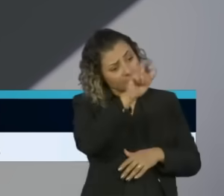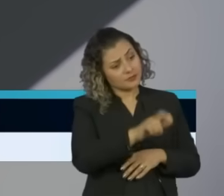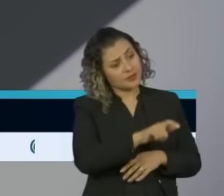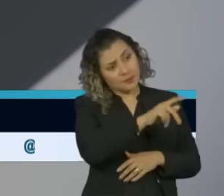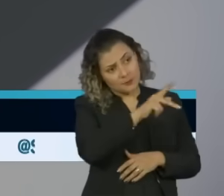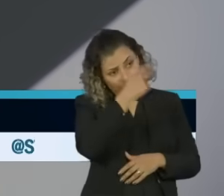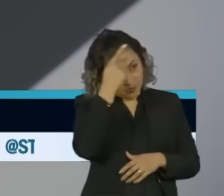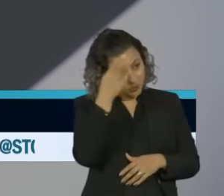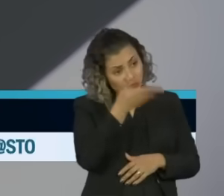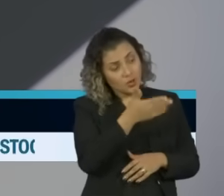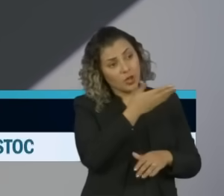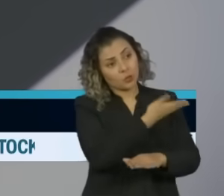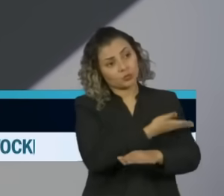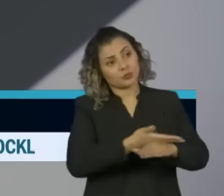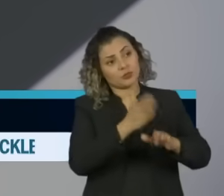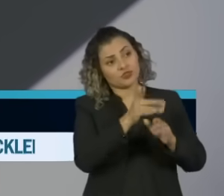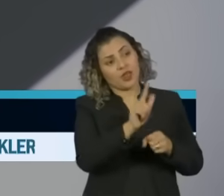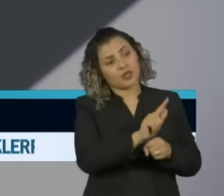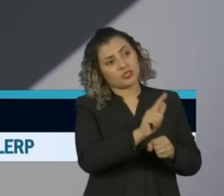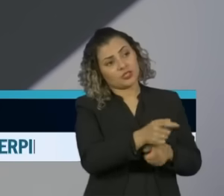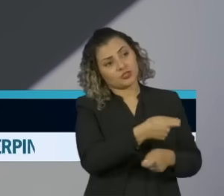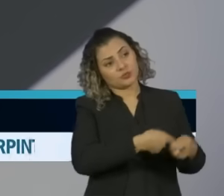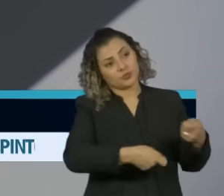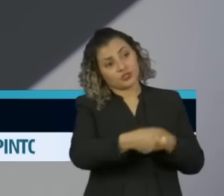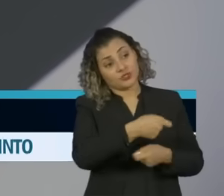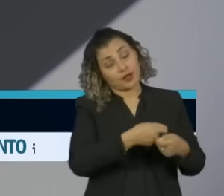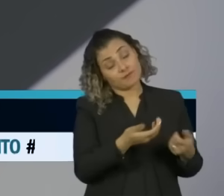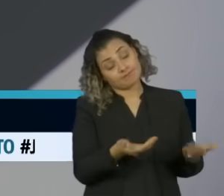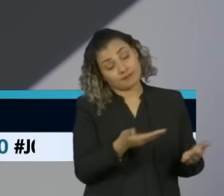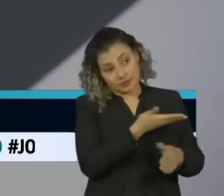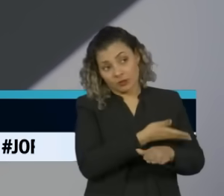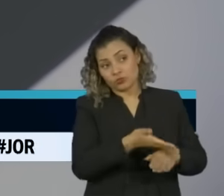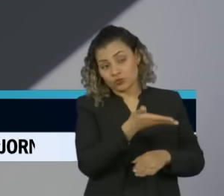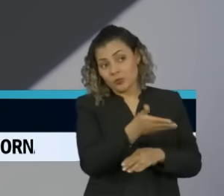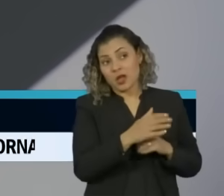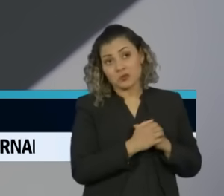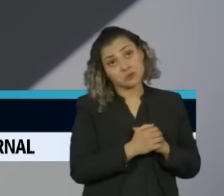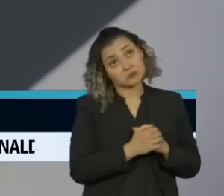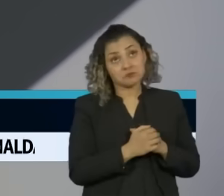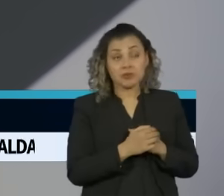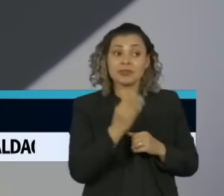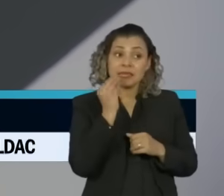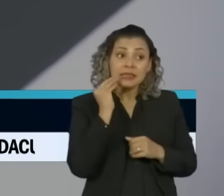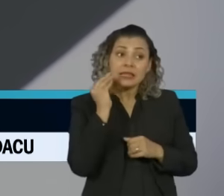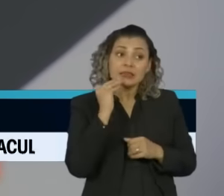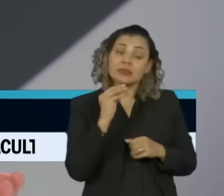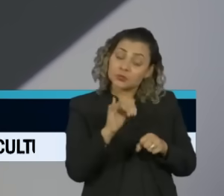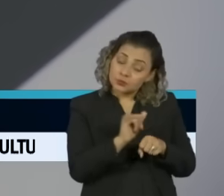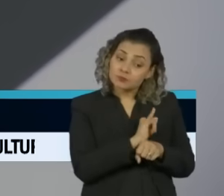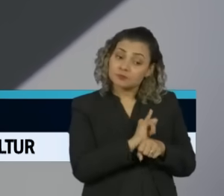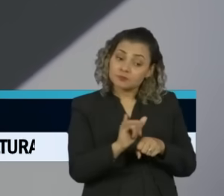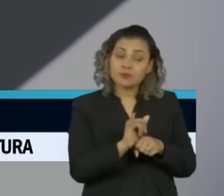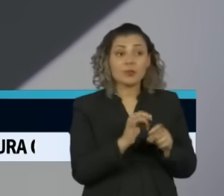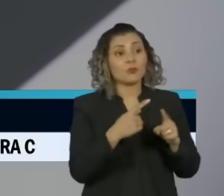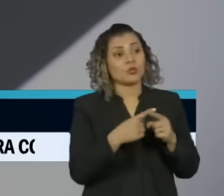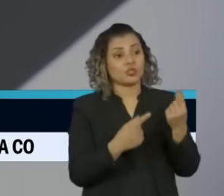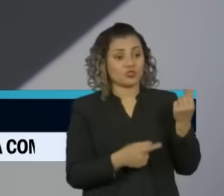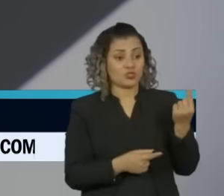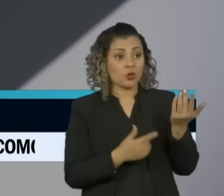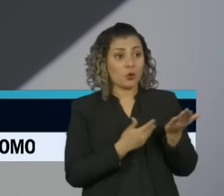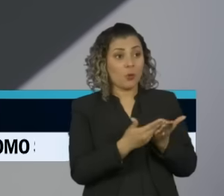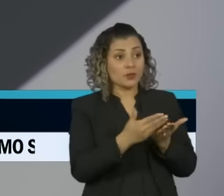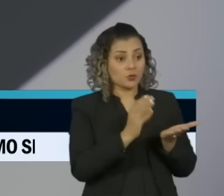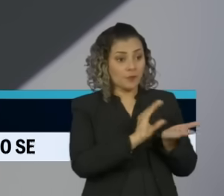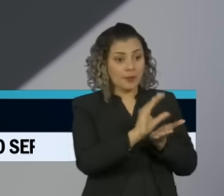está acostumado a administrar finanças. Ele é um homem que está tentando... tanto que o dinheiro começou a chegar mesmo